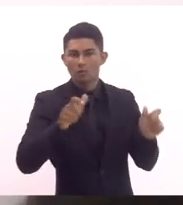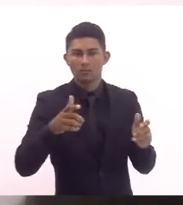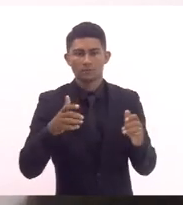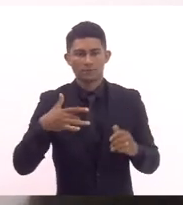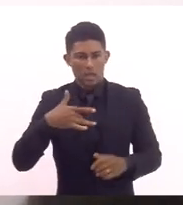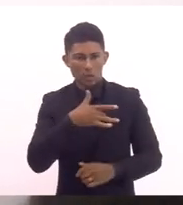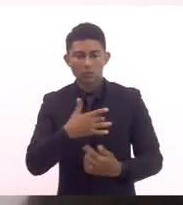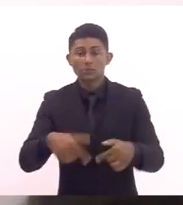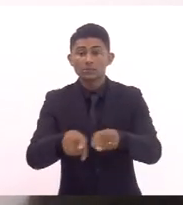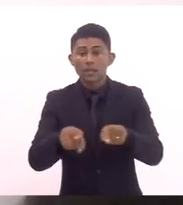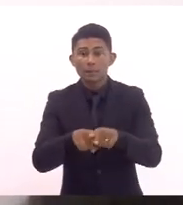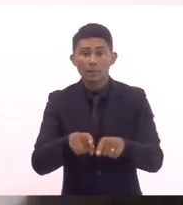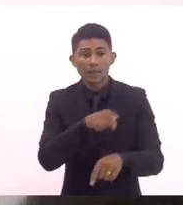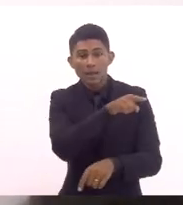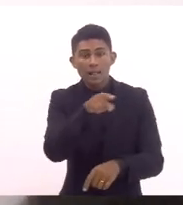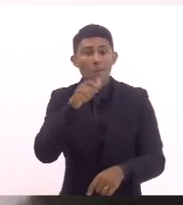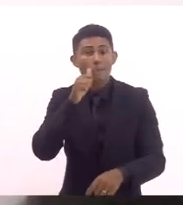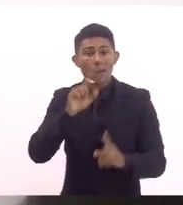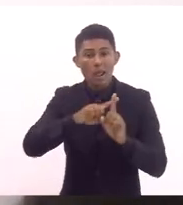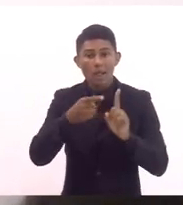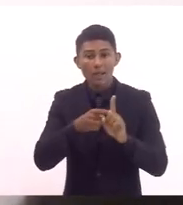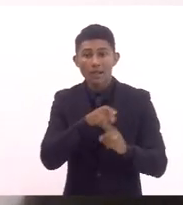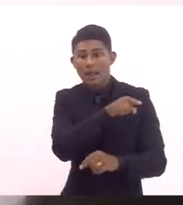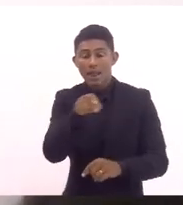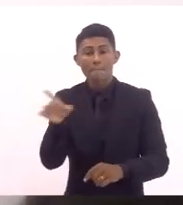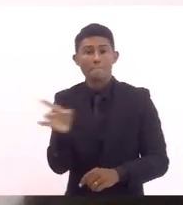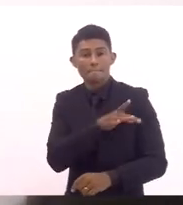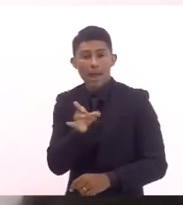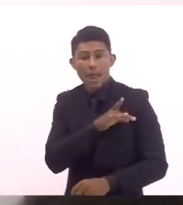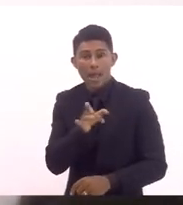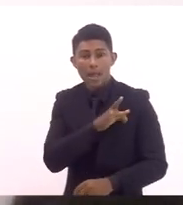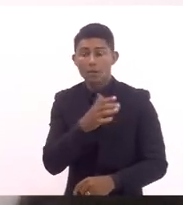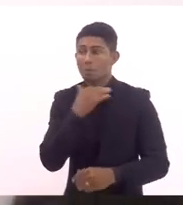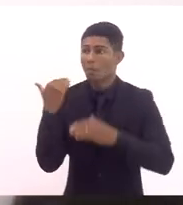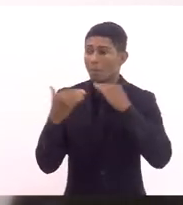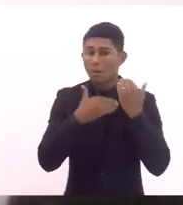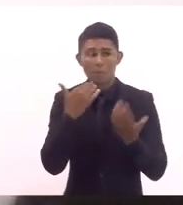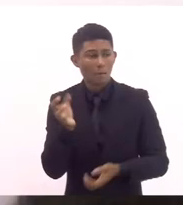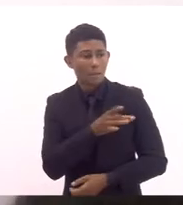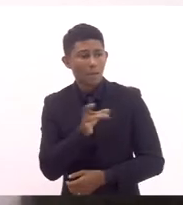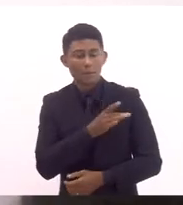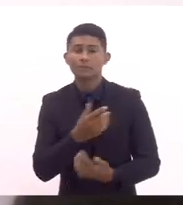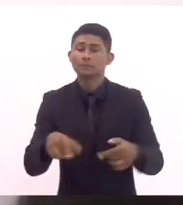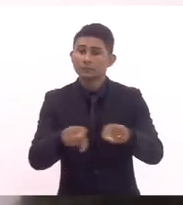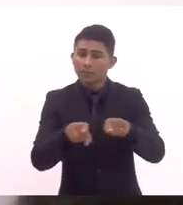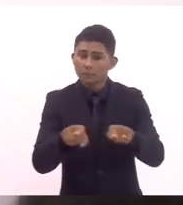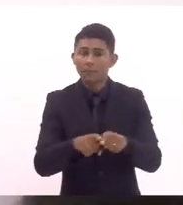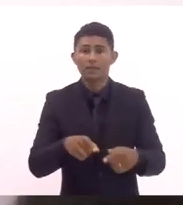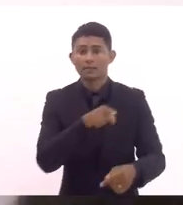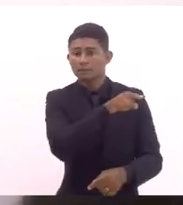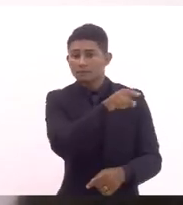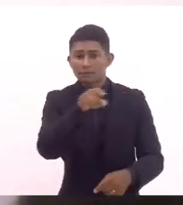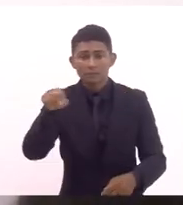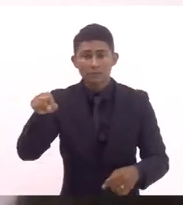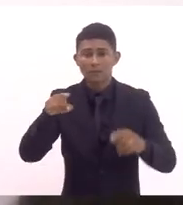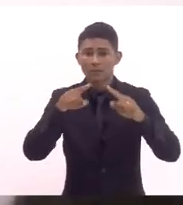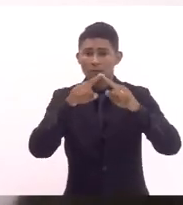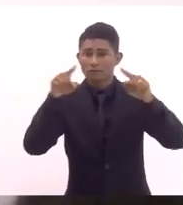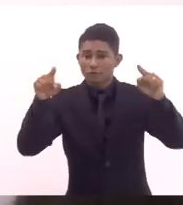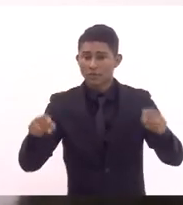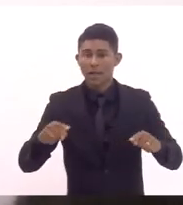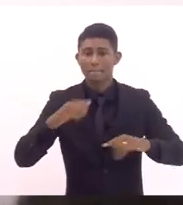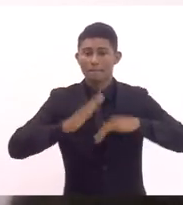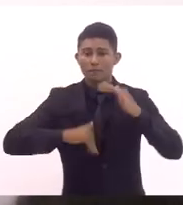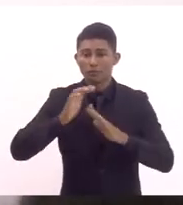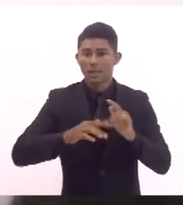esta atenção a esse estresse é o medo da morte pela primeira vez eu acho que os profissionais de saúde se viram também comemos medo mesmo